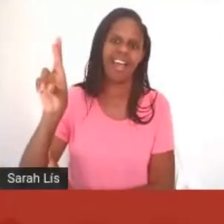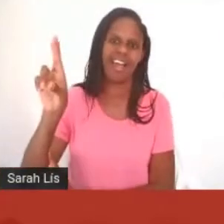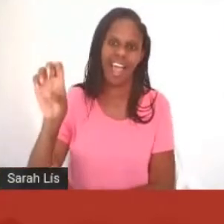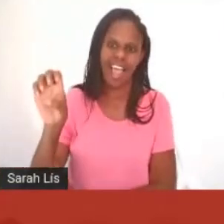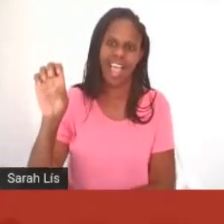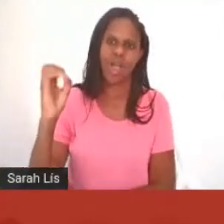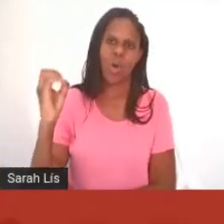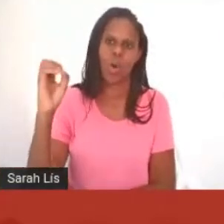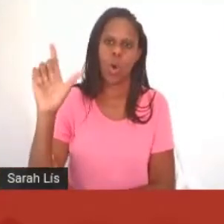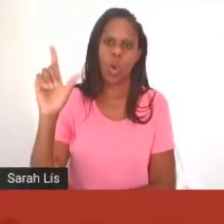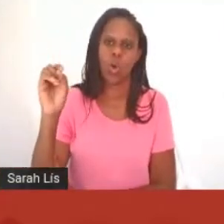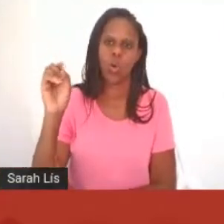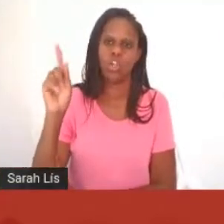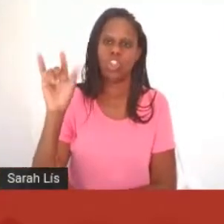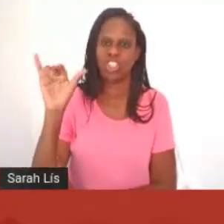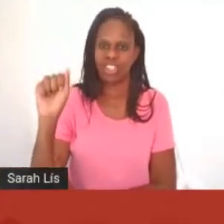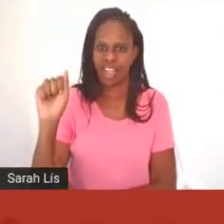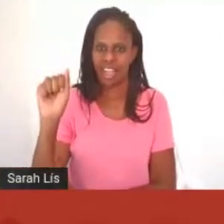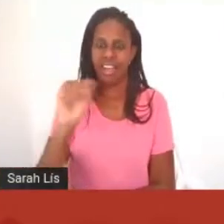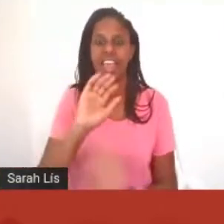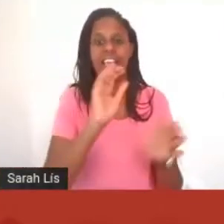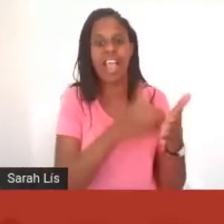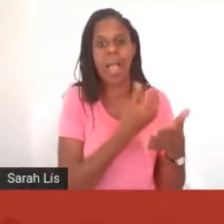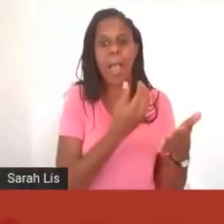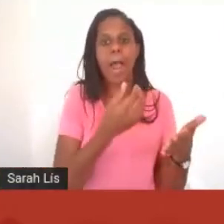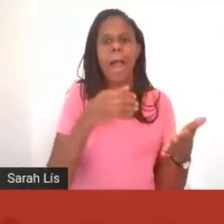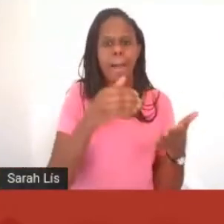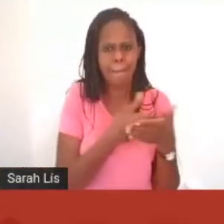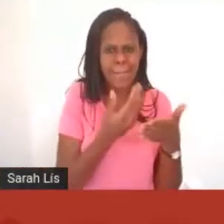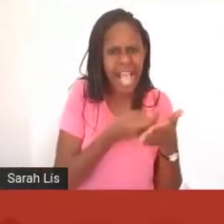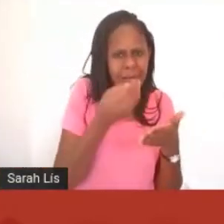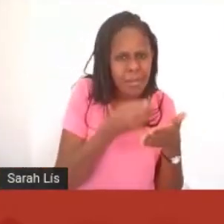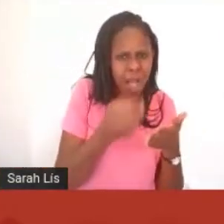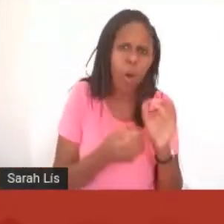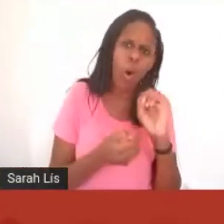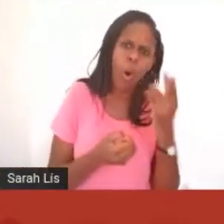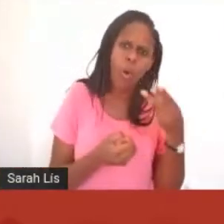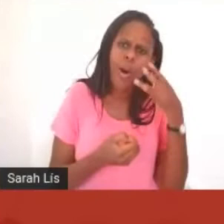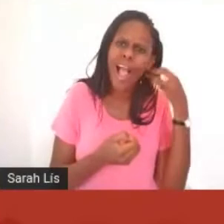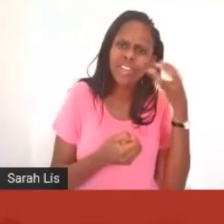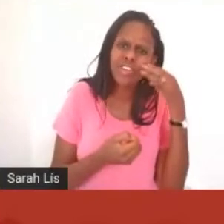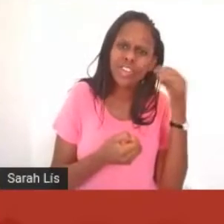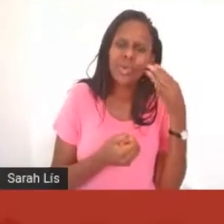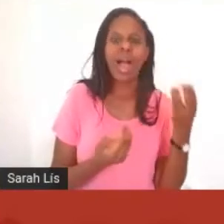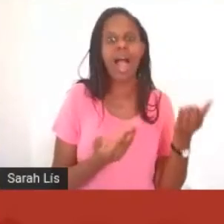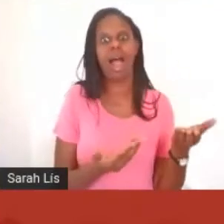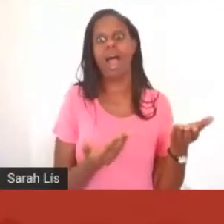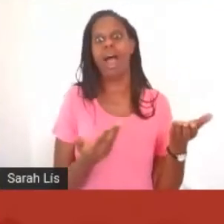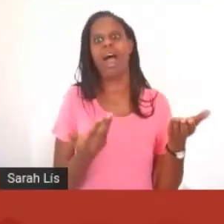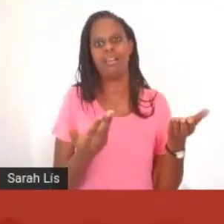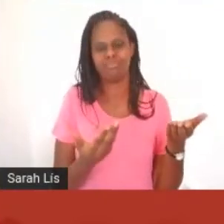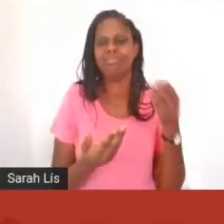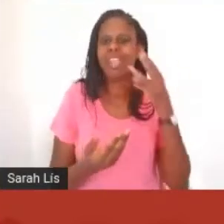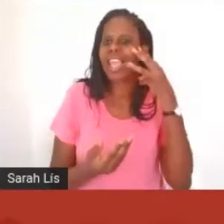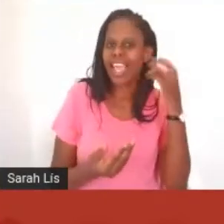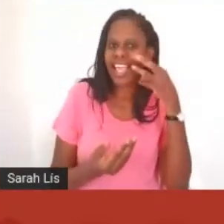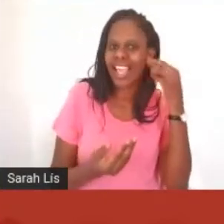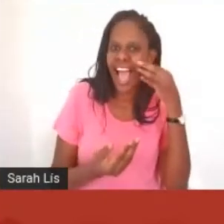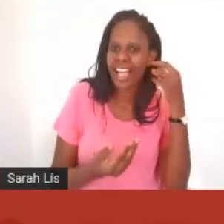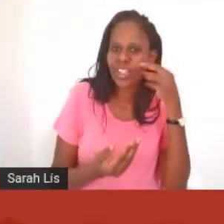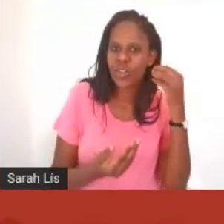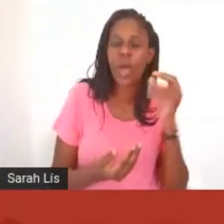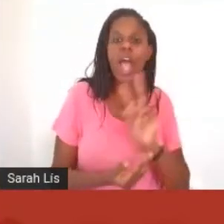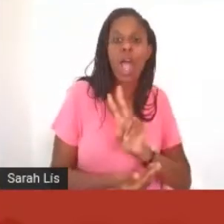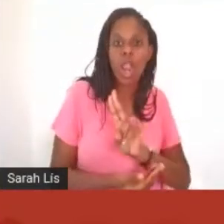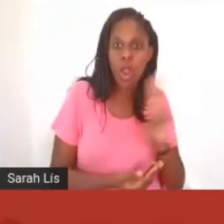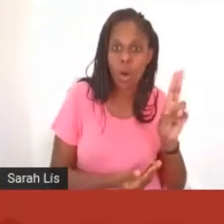né? Porque, na verdade, o mingau é o gatinho da Turma da Mônica. Então, acho que é aí que o Jorginho fez a conexão do mingau